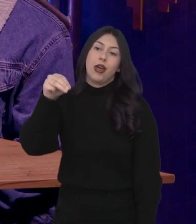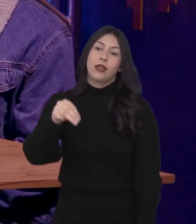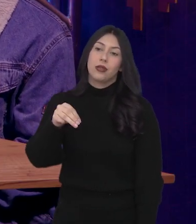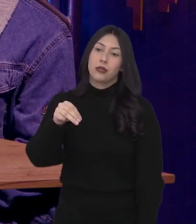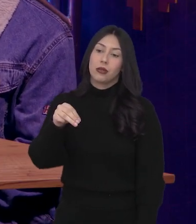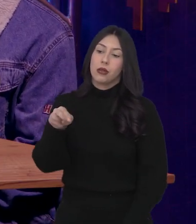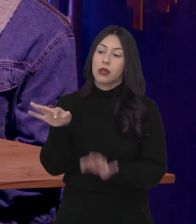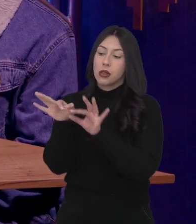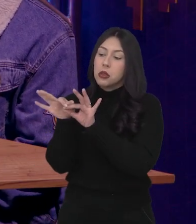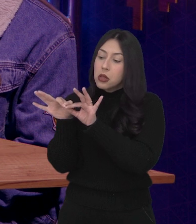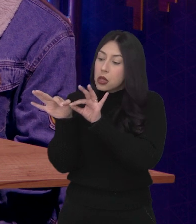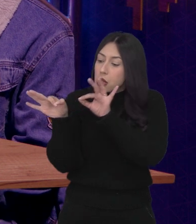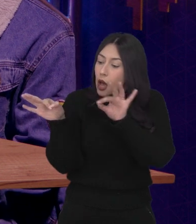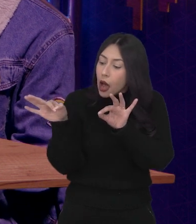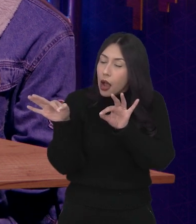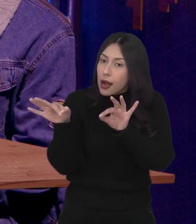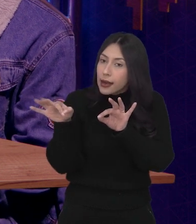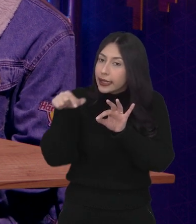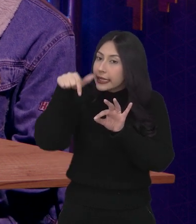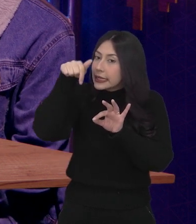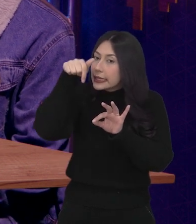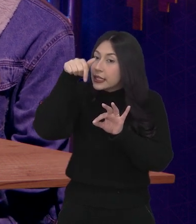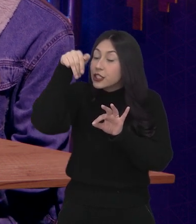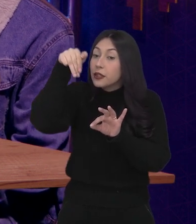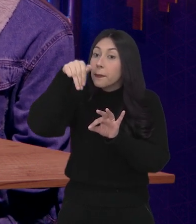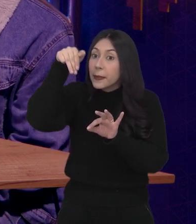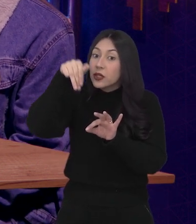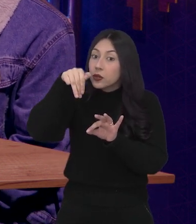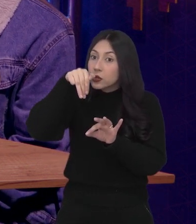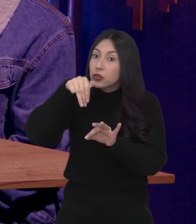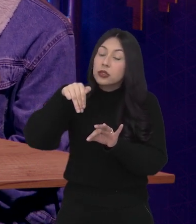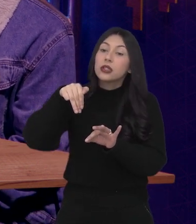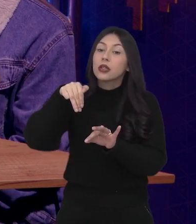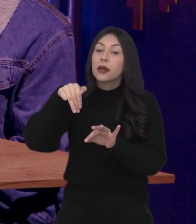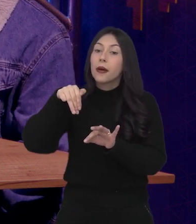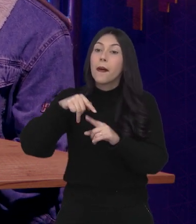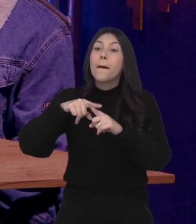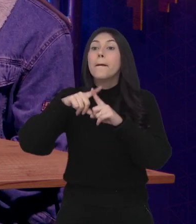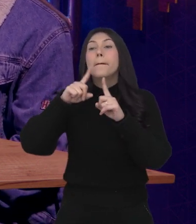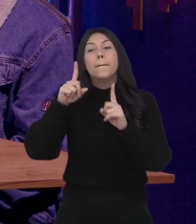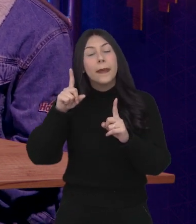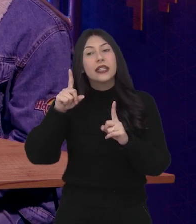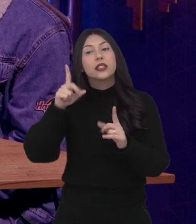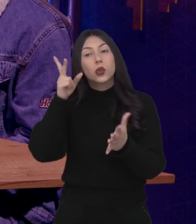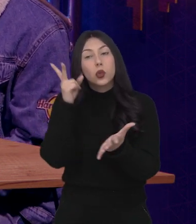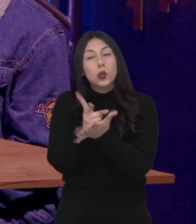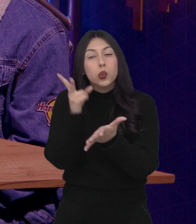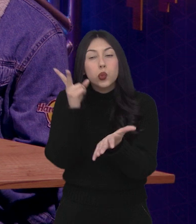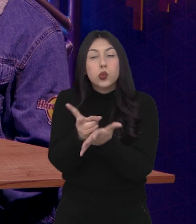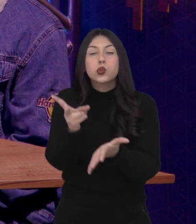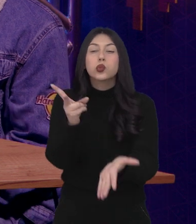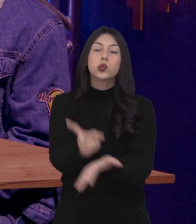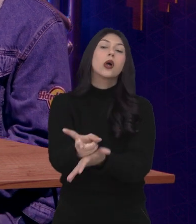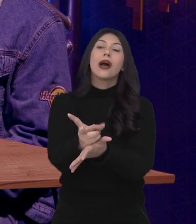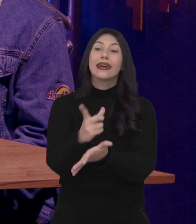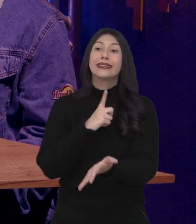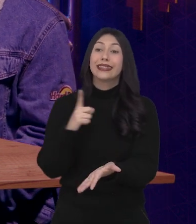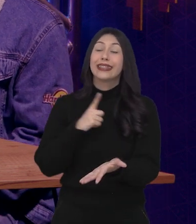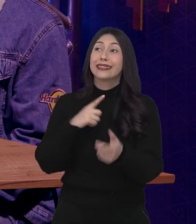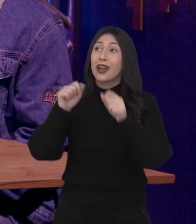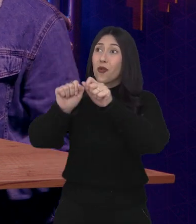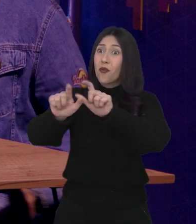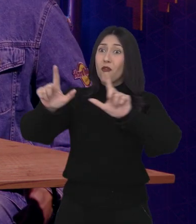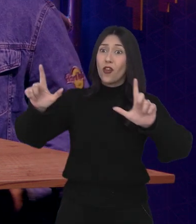para fazer 500 metros finais da maratona. Já dentro do estádio. Mas ela mesmo assim continuou. E aí tem